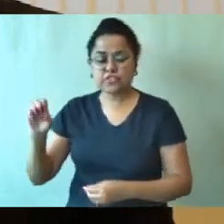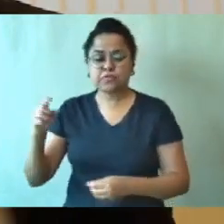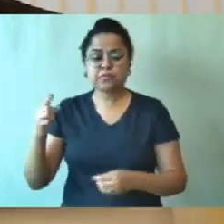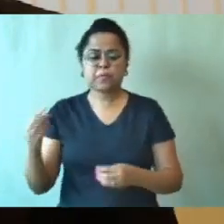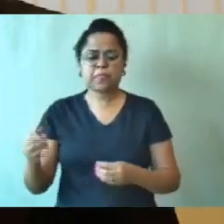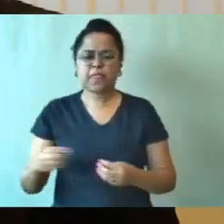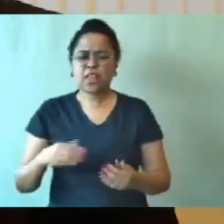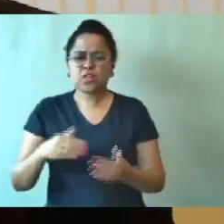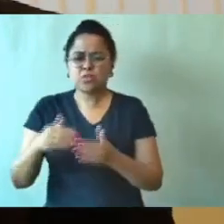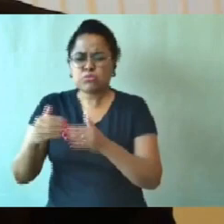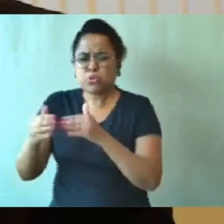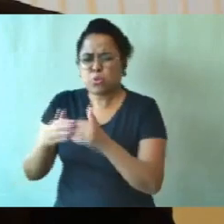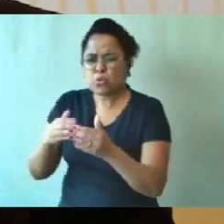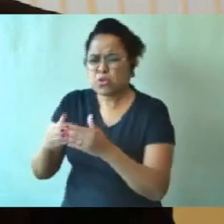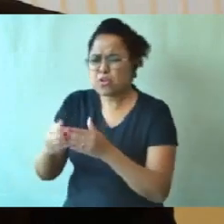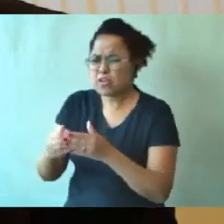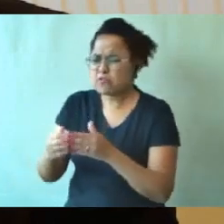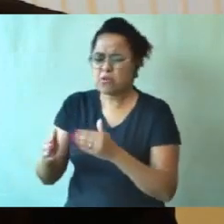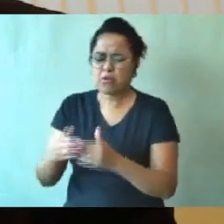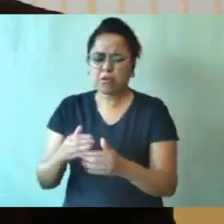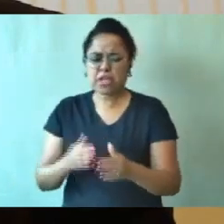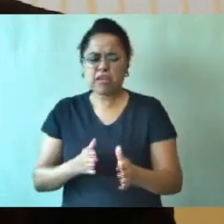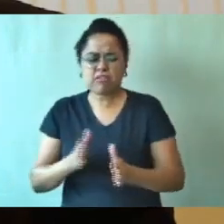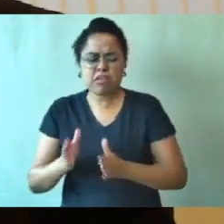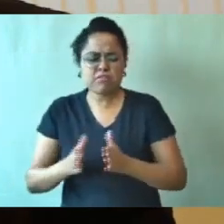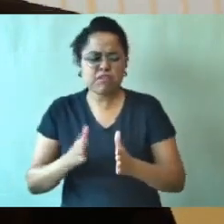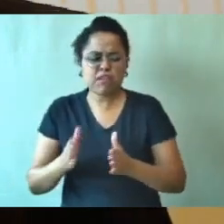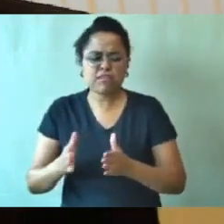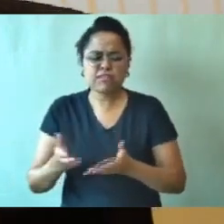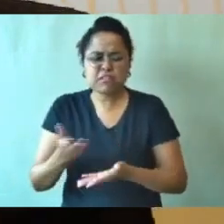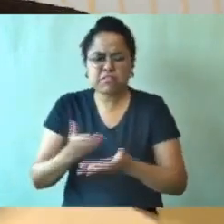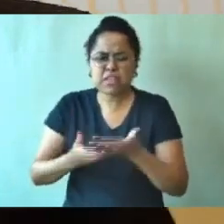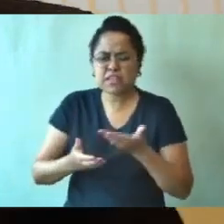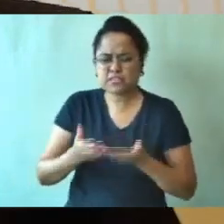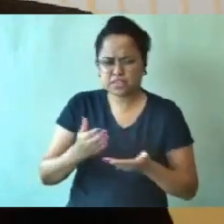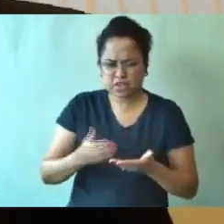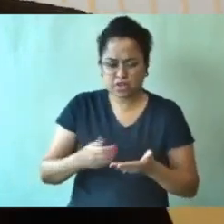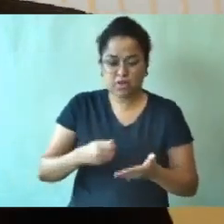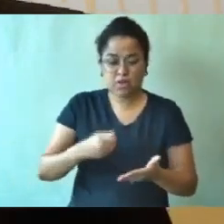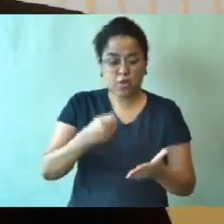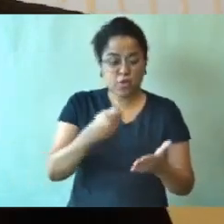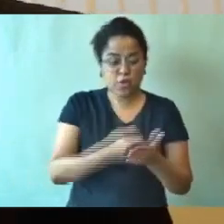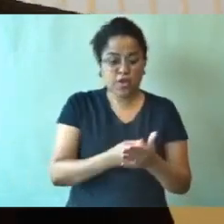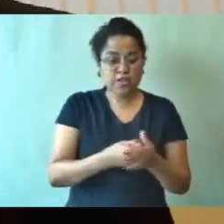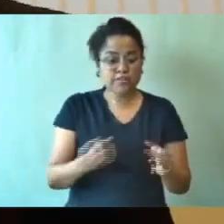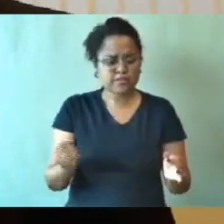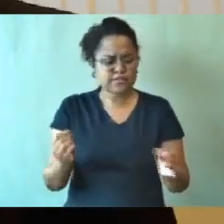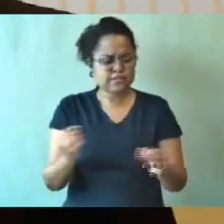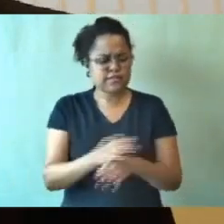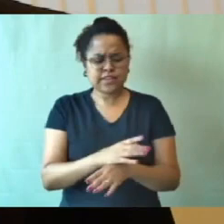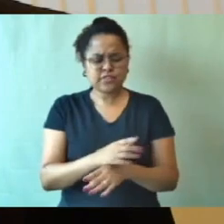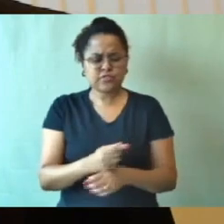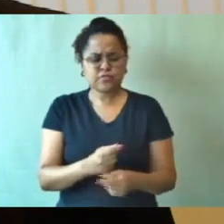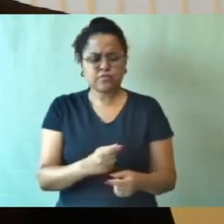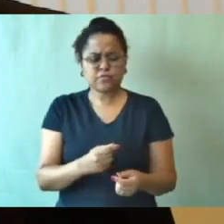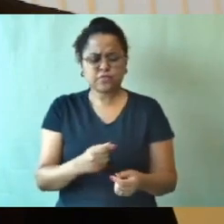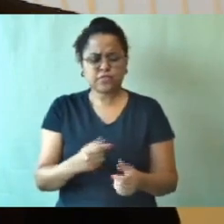com o grupo deles quitada, tá certo? Então, foi um contrato, agora o nome técnico dele eu não vou lembrar aqui não,